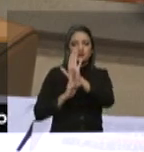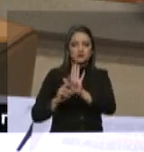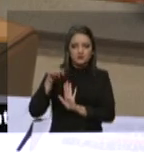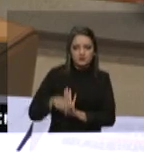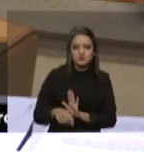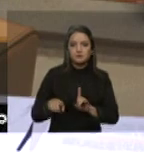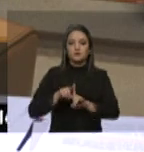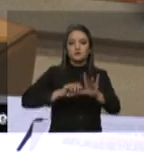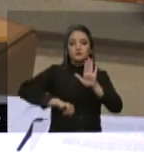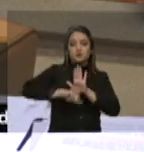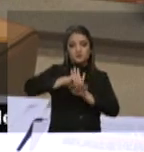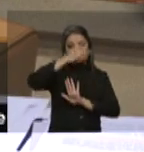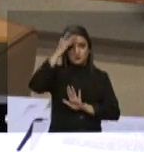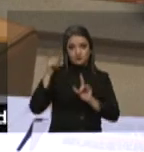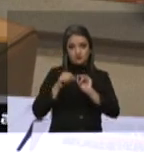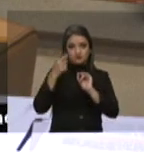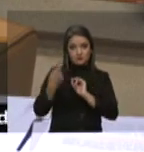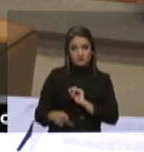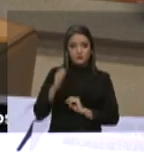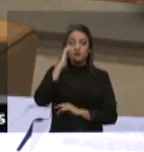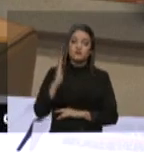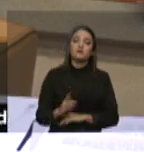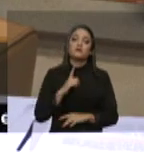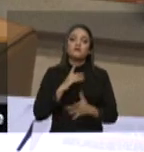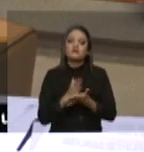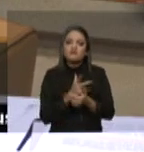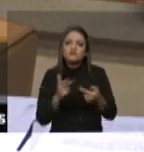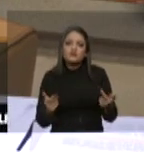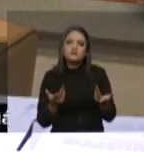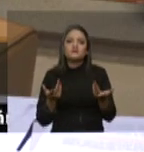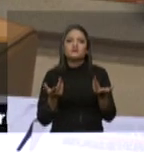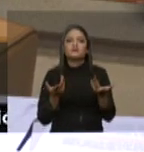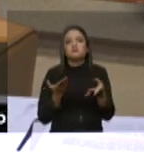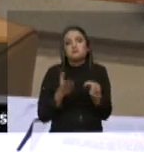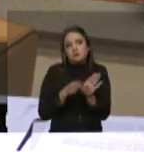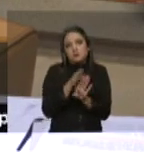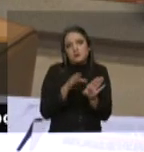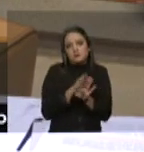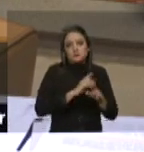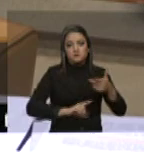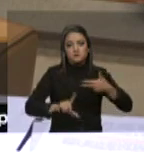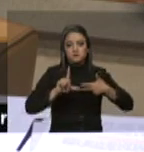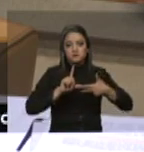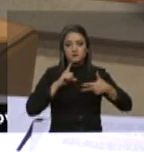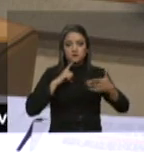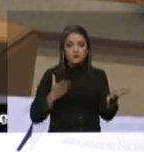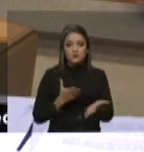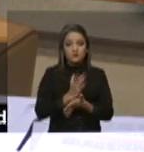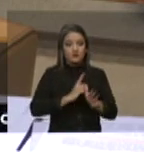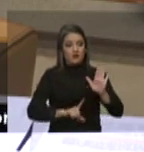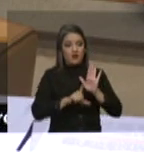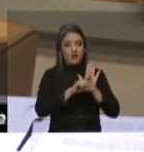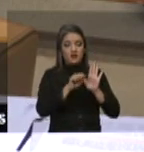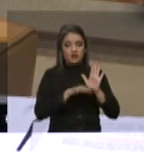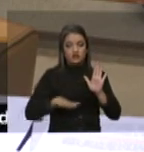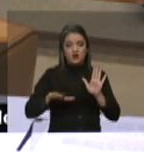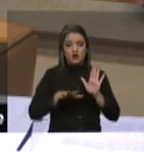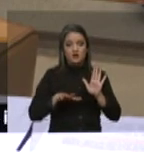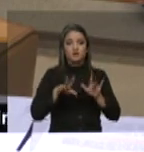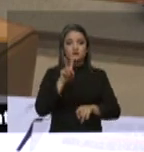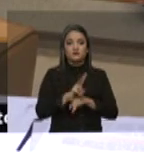localizados em território nacional e que um adendo sobre recomendação Legislativa para provar a lei geral de